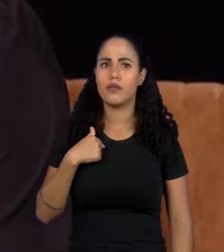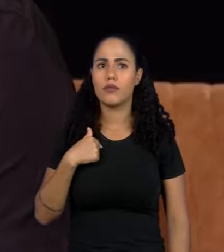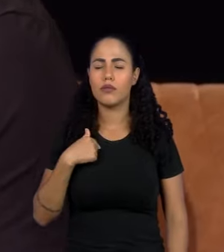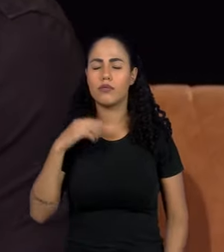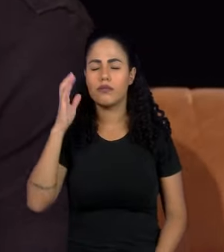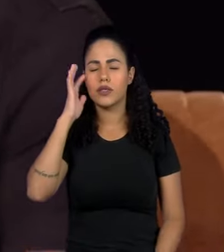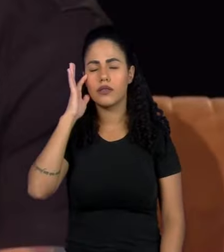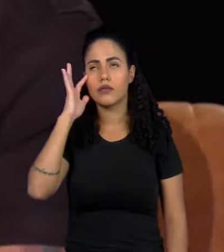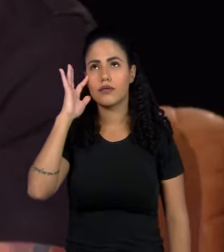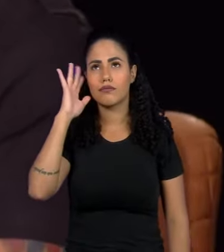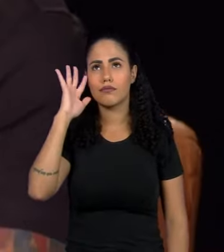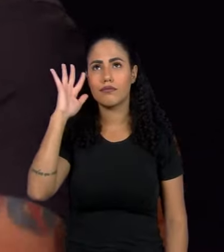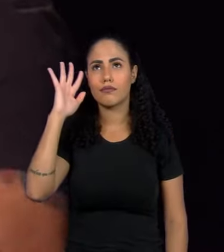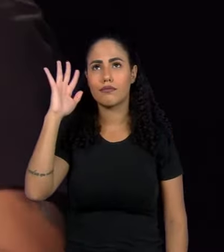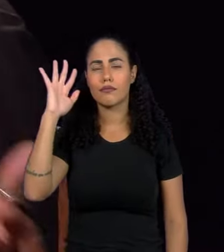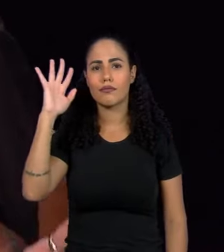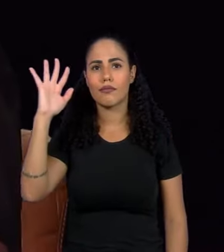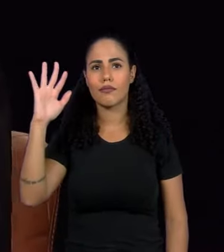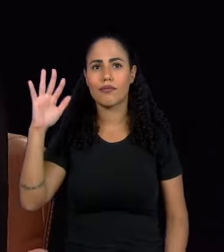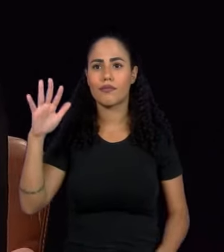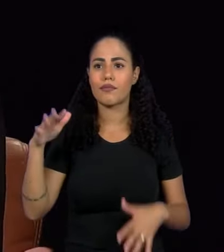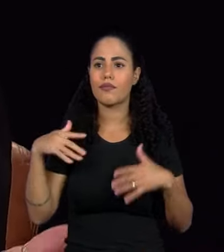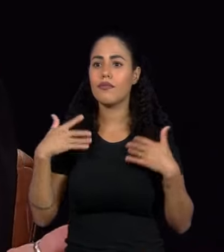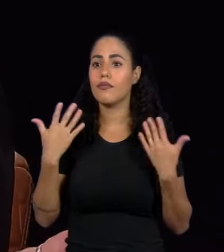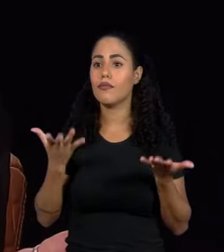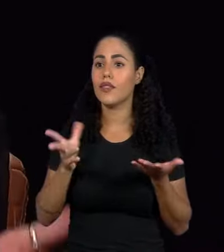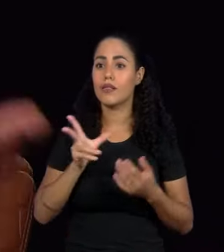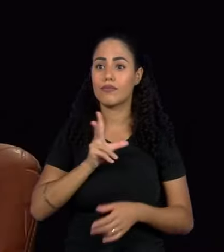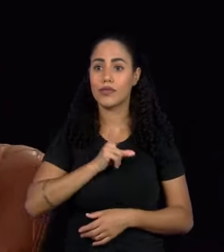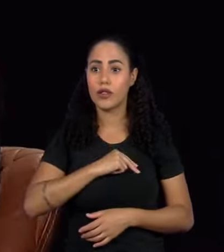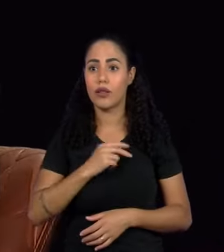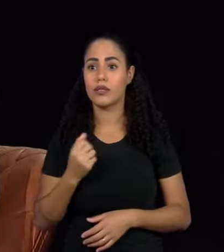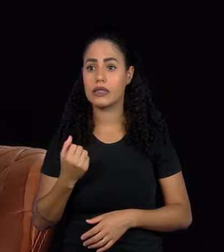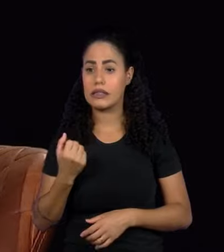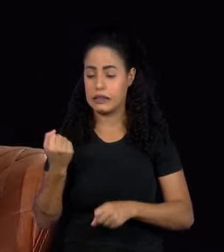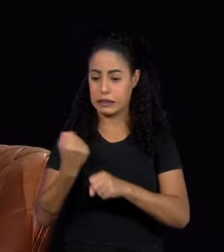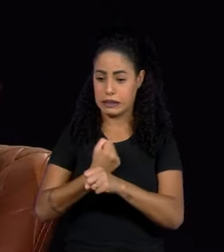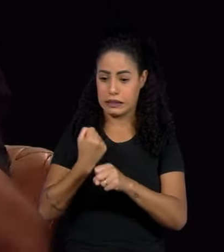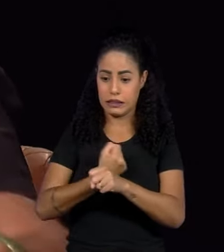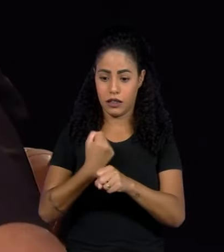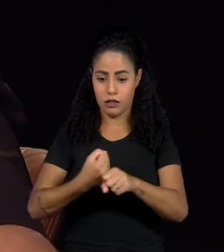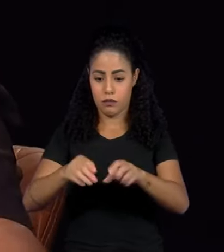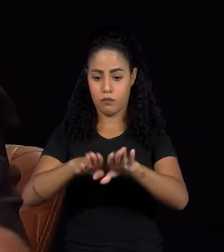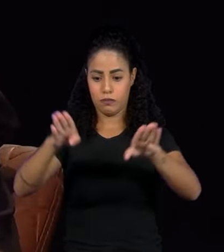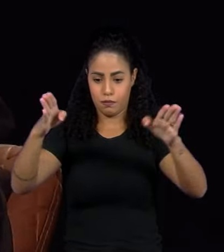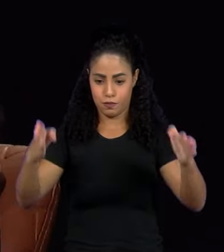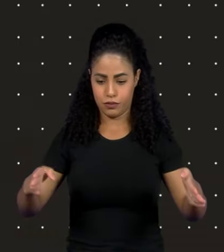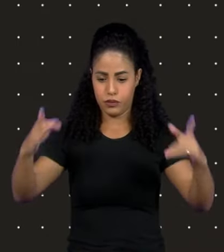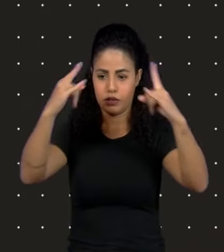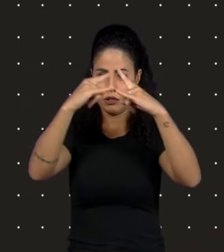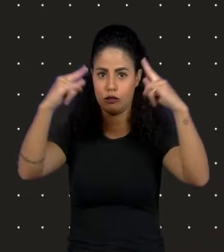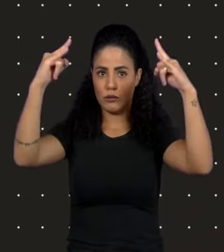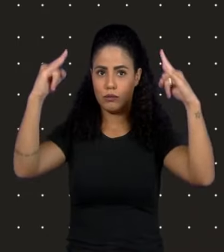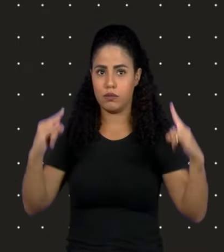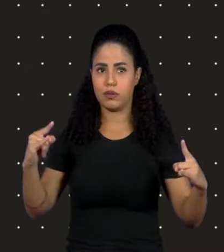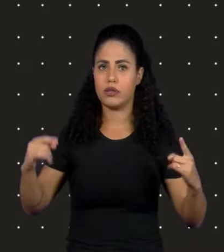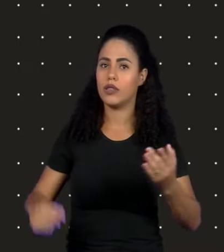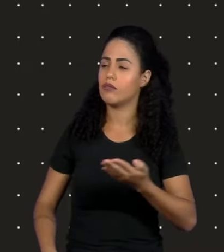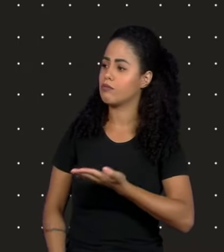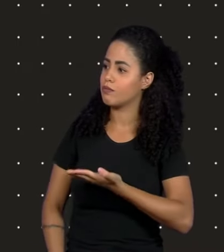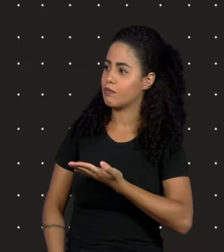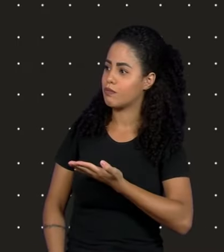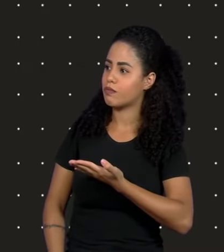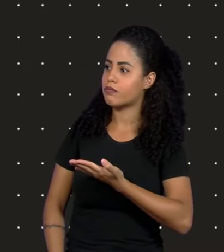tem do Kevin Costner, que ele fala assim, construa o campo e eles virão? Sabe que ele faz um campo para jogadores mortos, né? Lendas